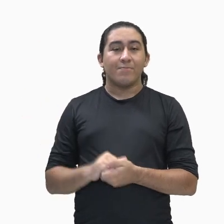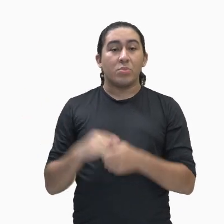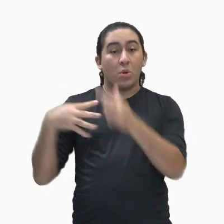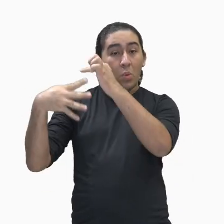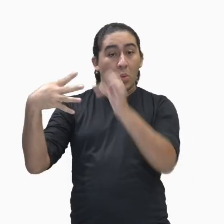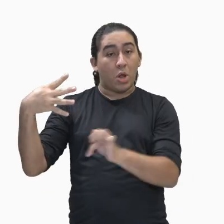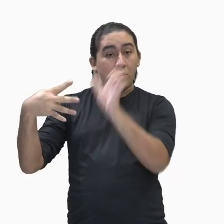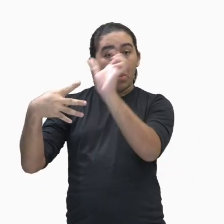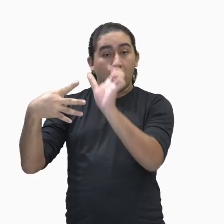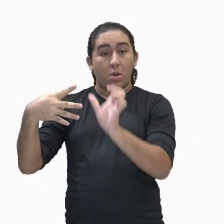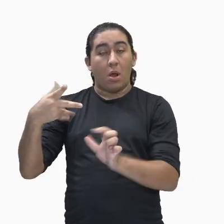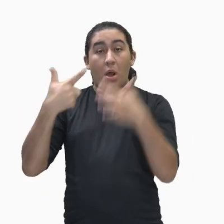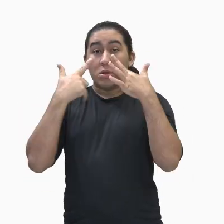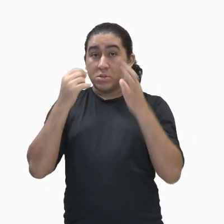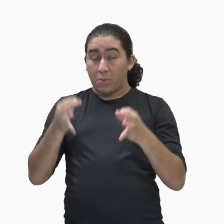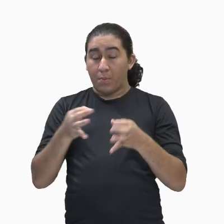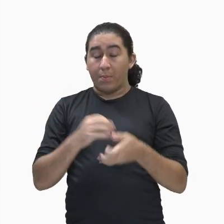grandson,